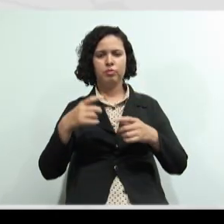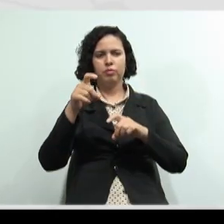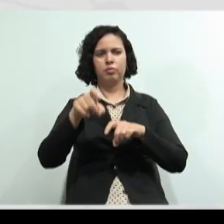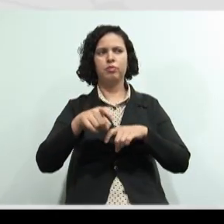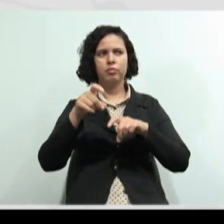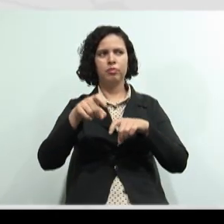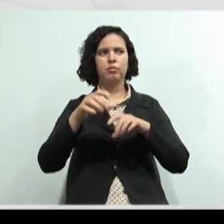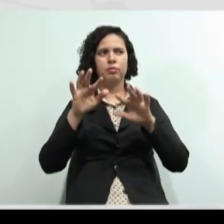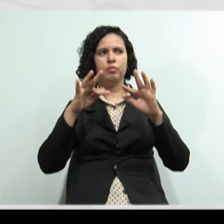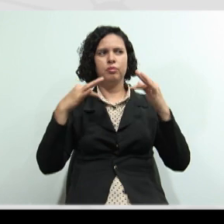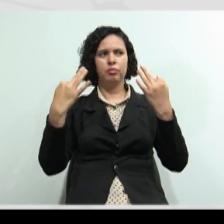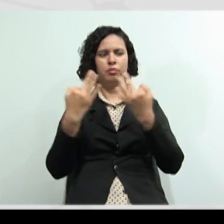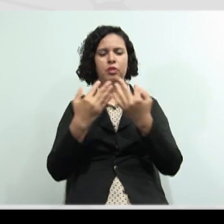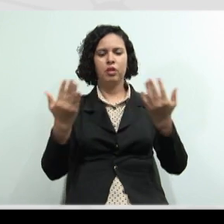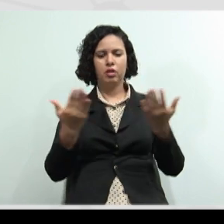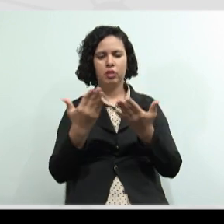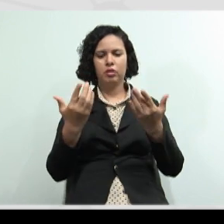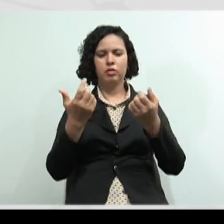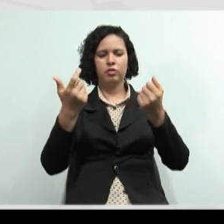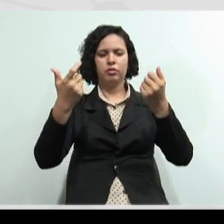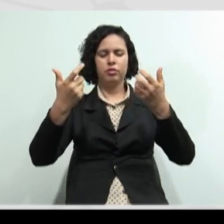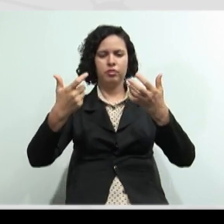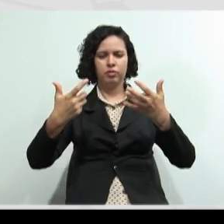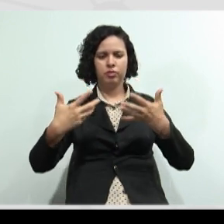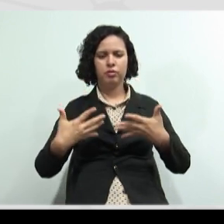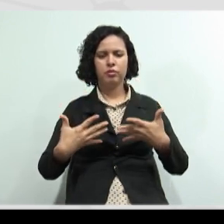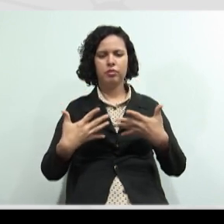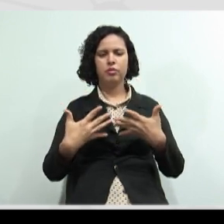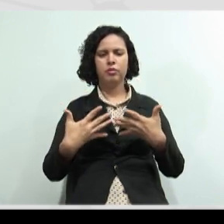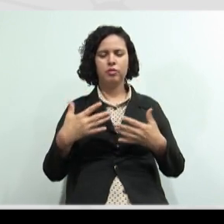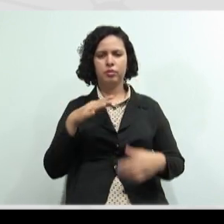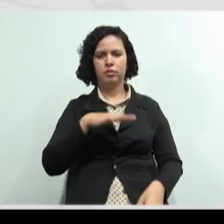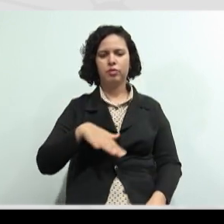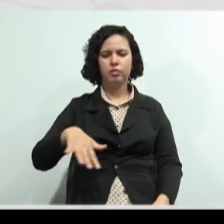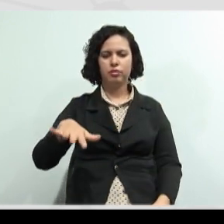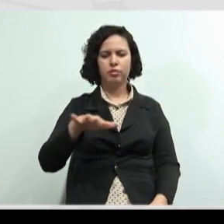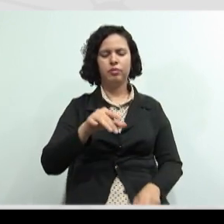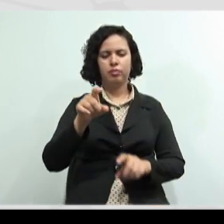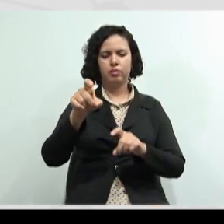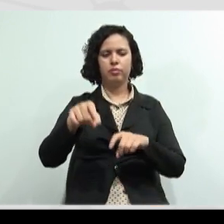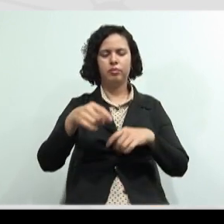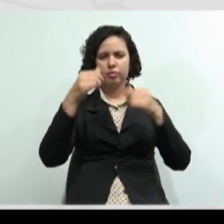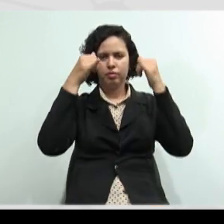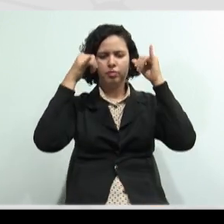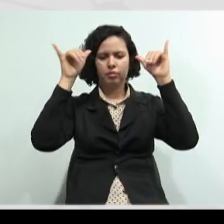familiar e agora vamos falar um pouquinho das cooperativas do ramo agropecuário.